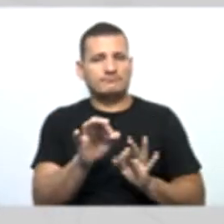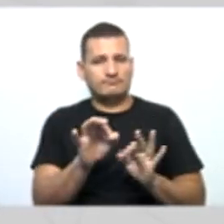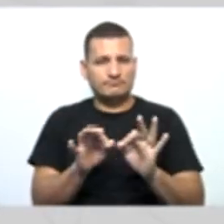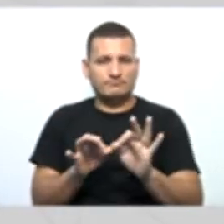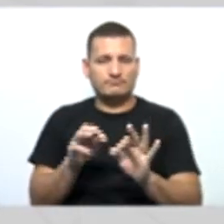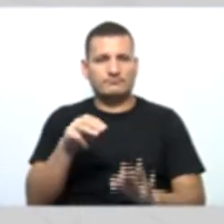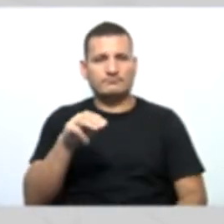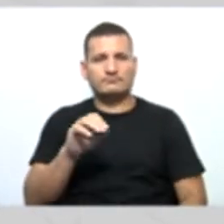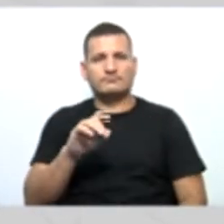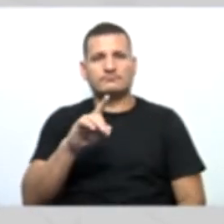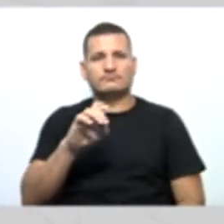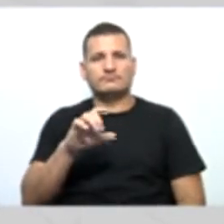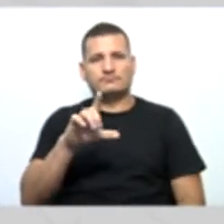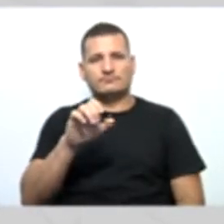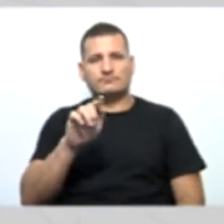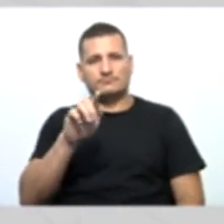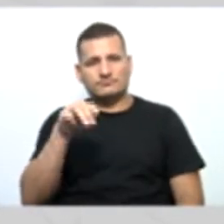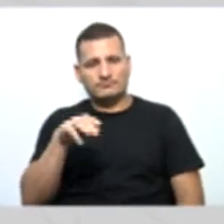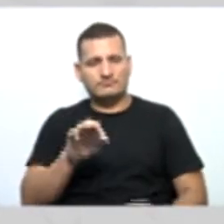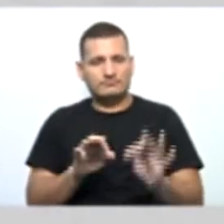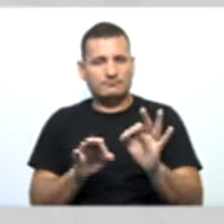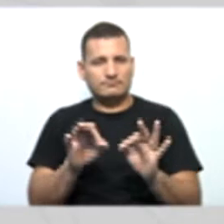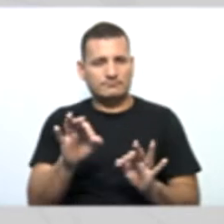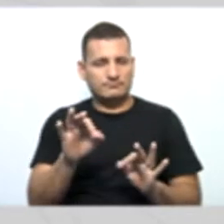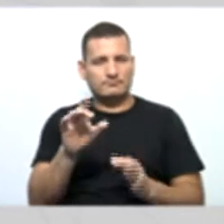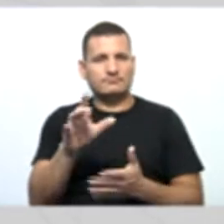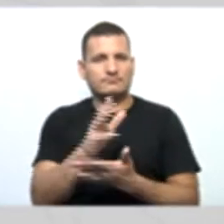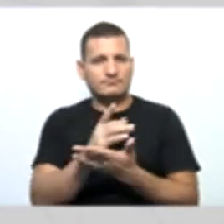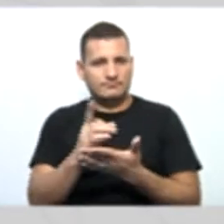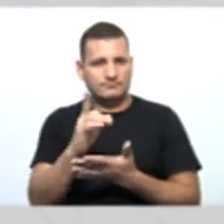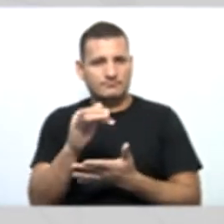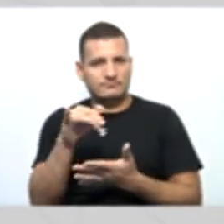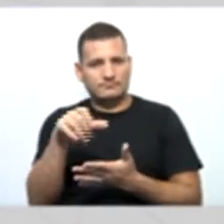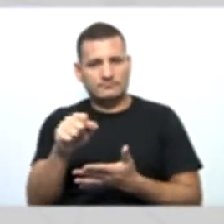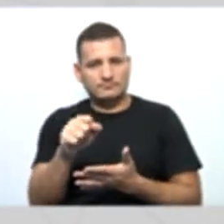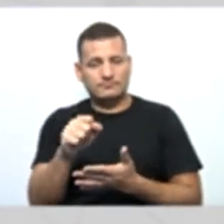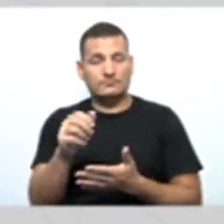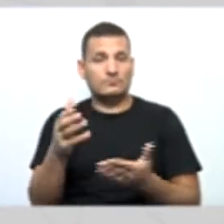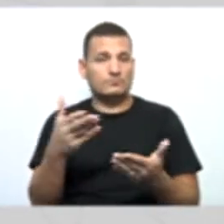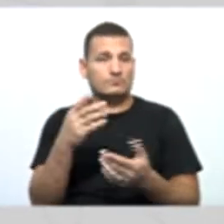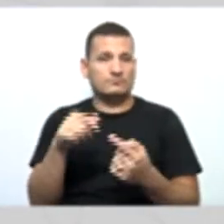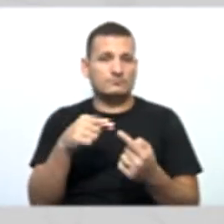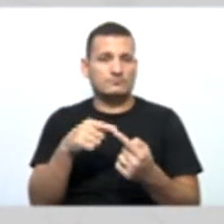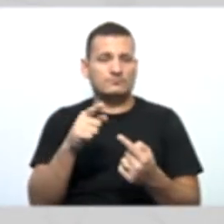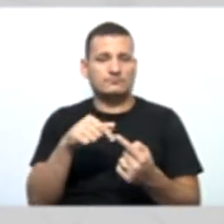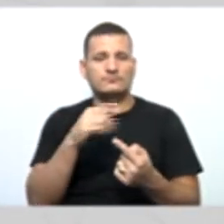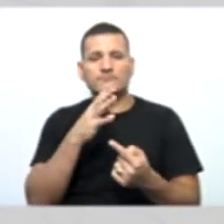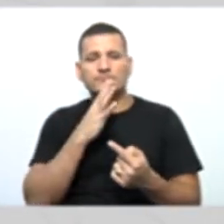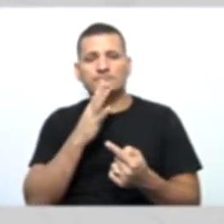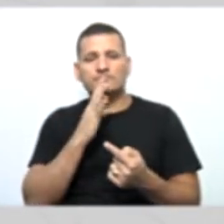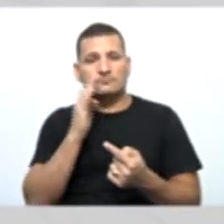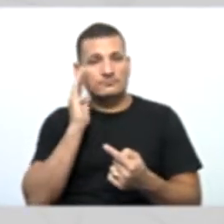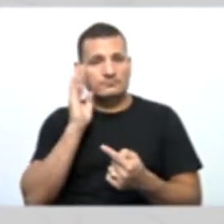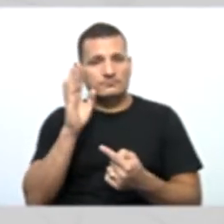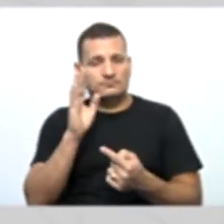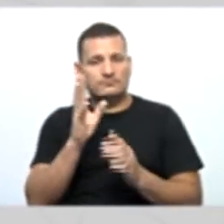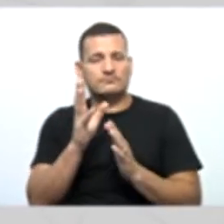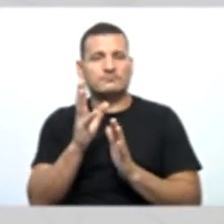certo? O objetivo da aula vai ser esse, ó, conhecer os principais conceitos da teoria geral do sistema,